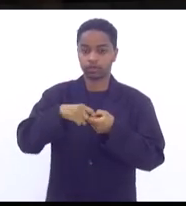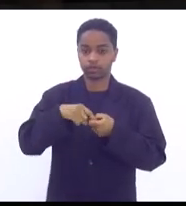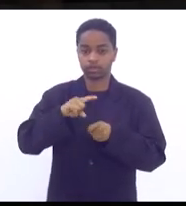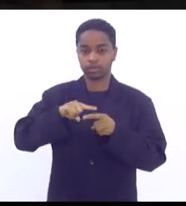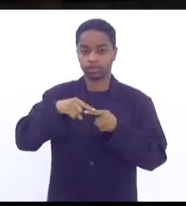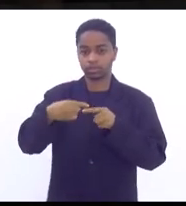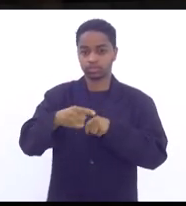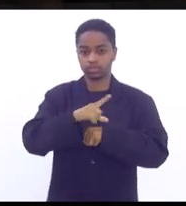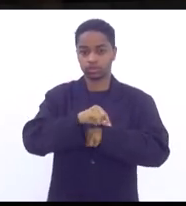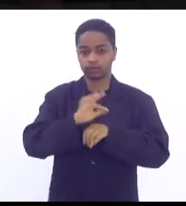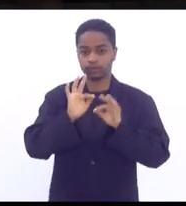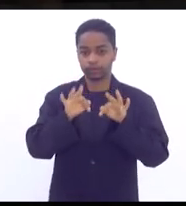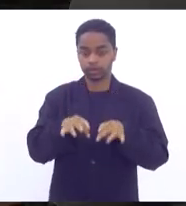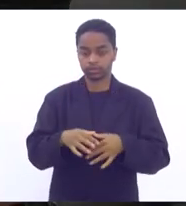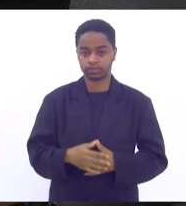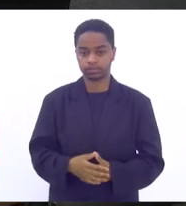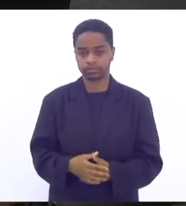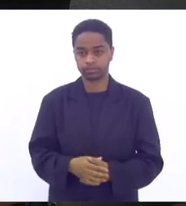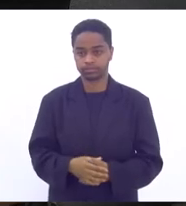Muito obrigado, presidente.